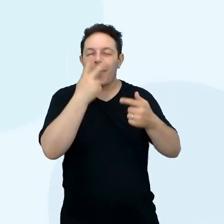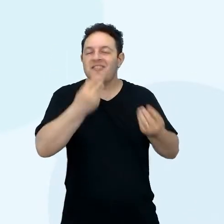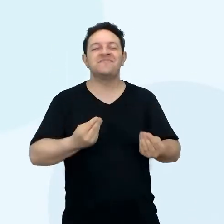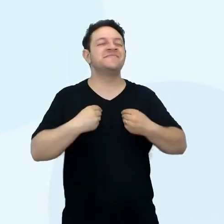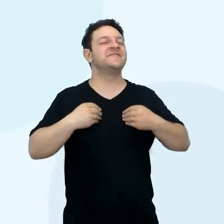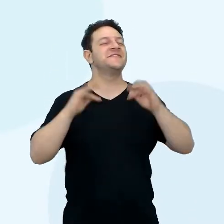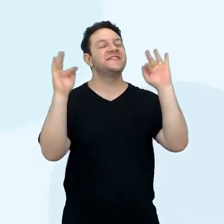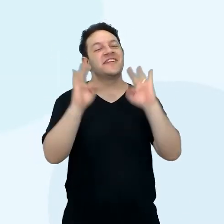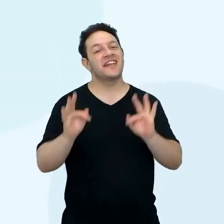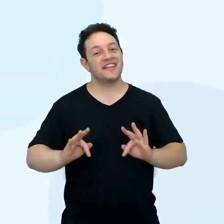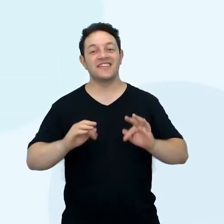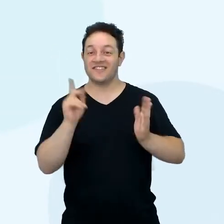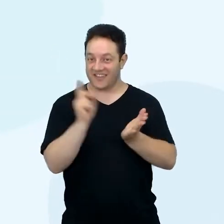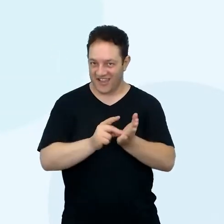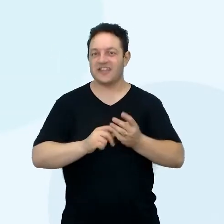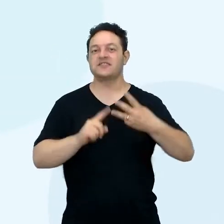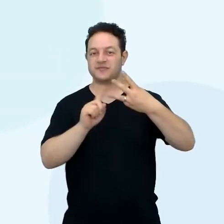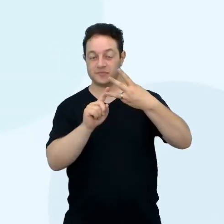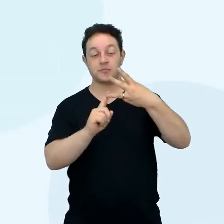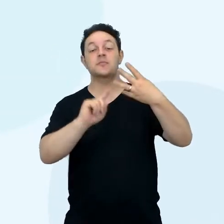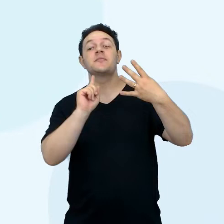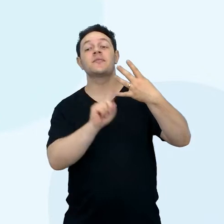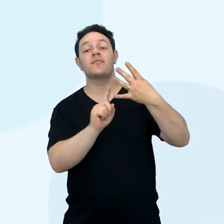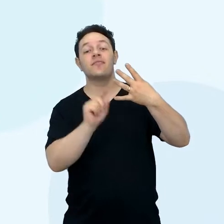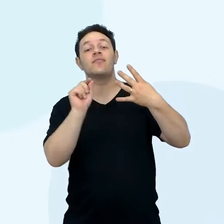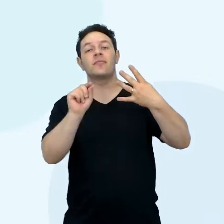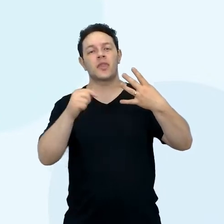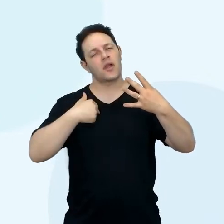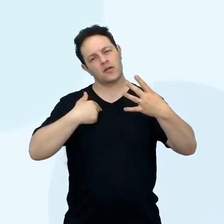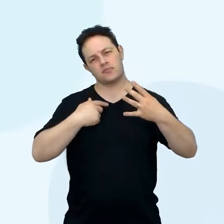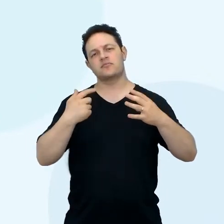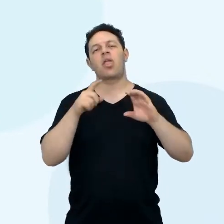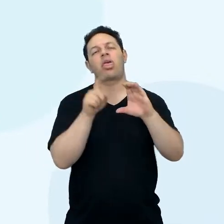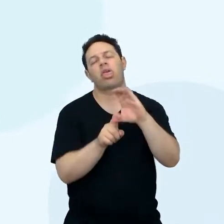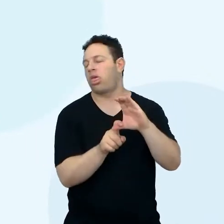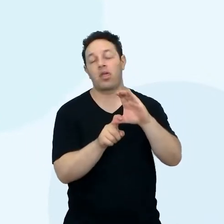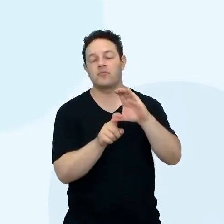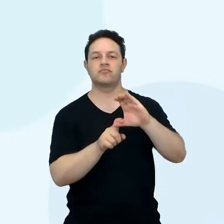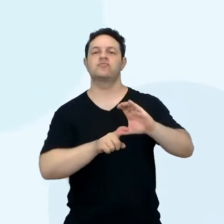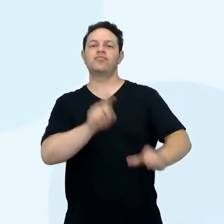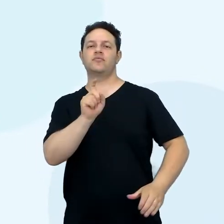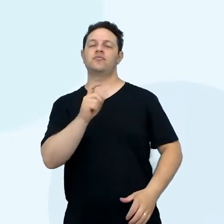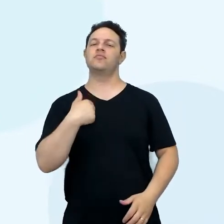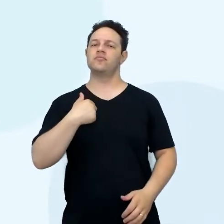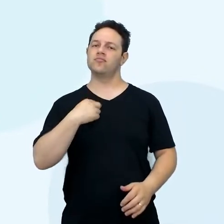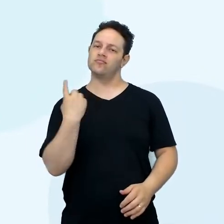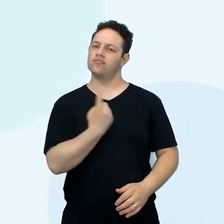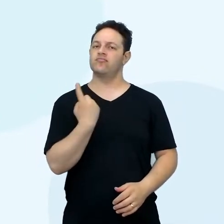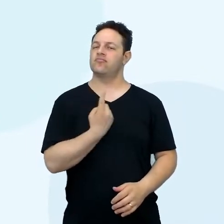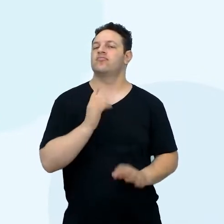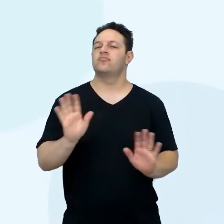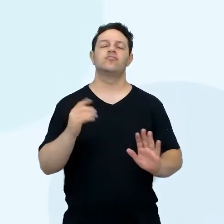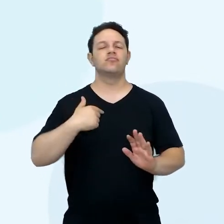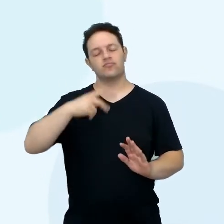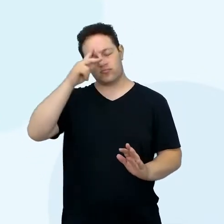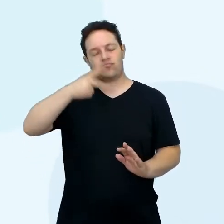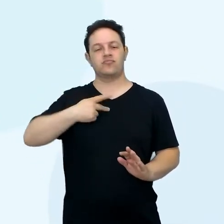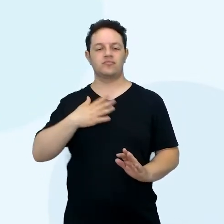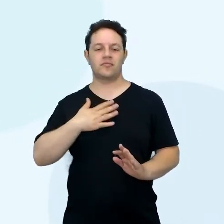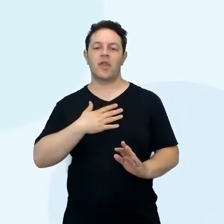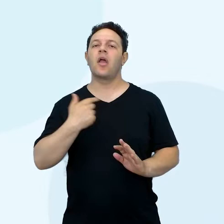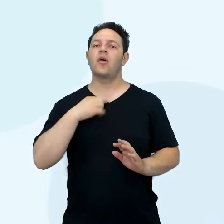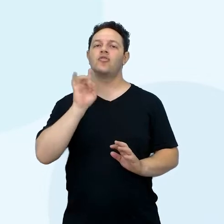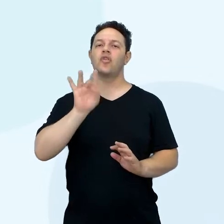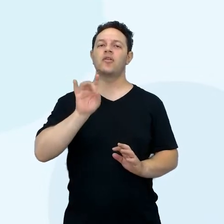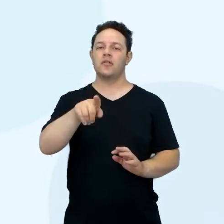sentido para você. Quarto, independência. Sim, você tem que saber caminhar com seus próprios pés. Eu dei até o exemplo de quando